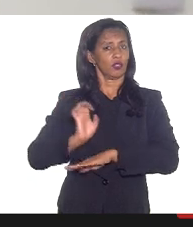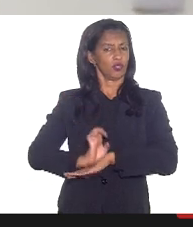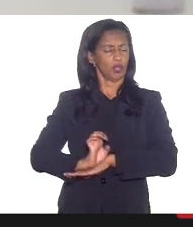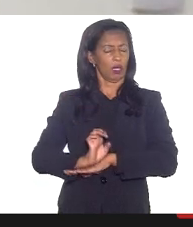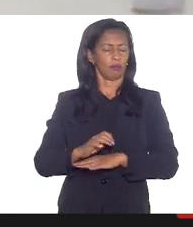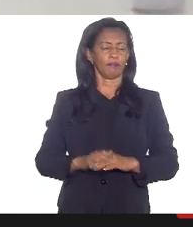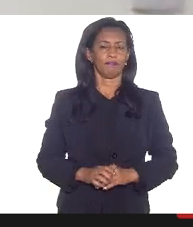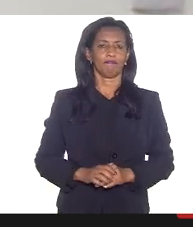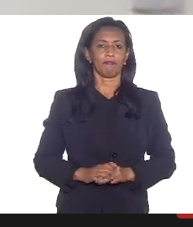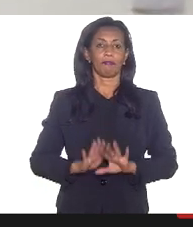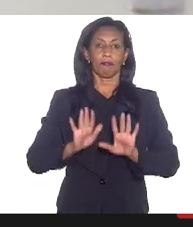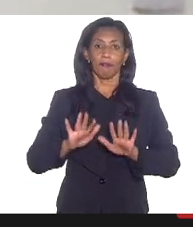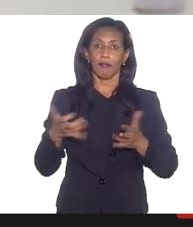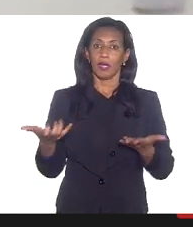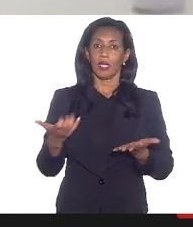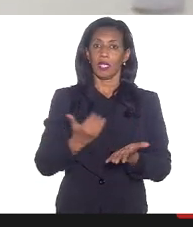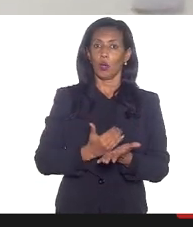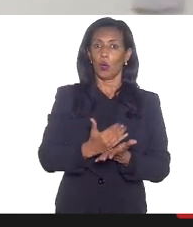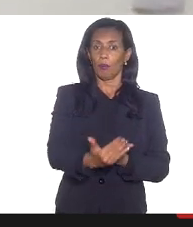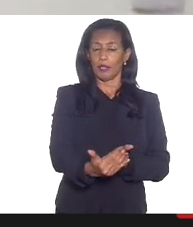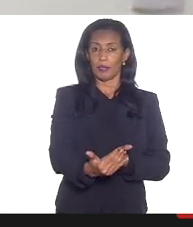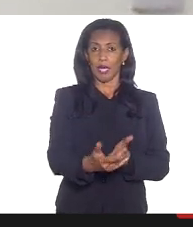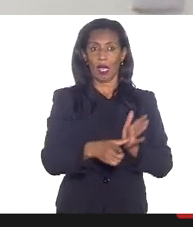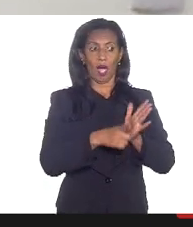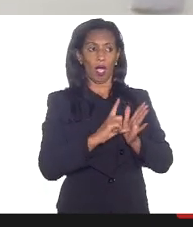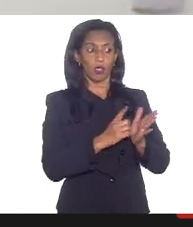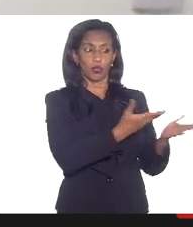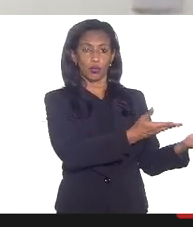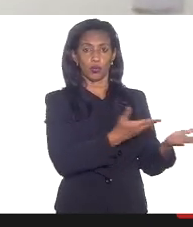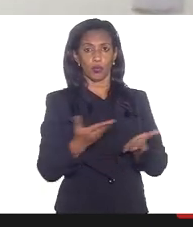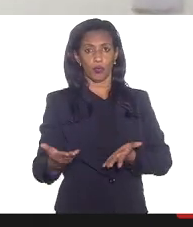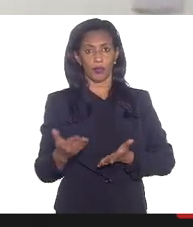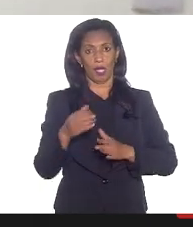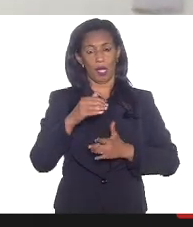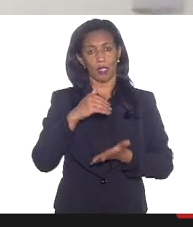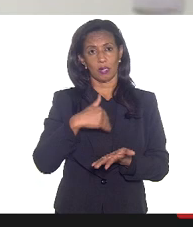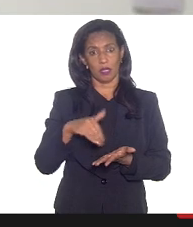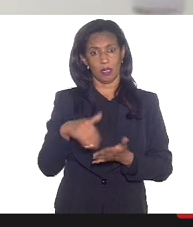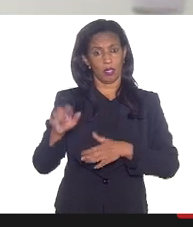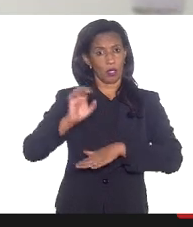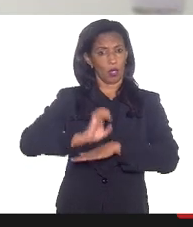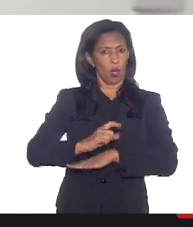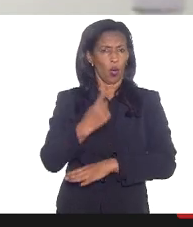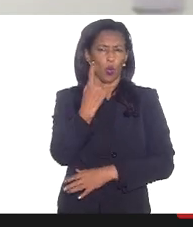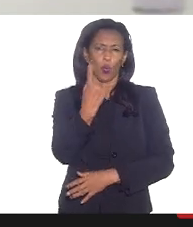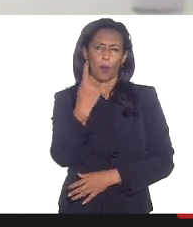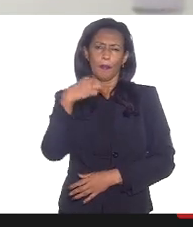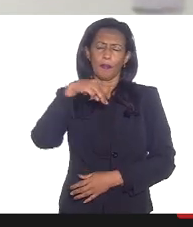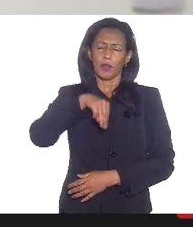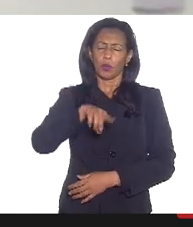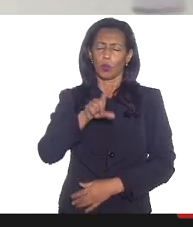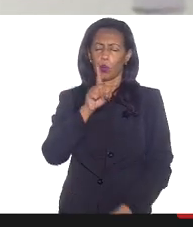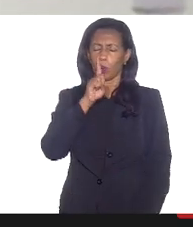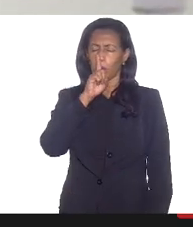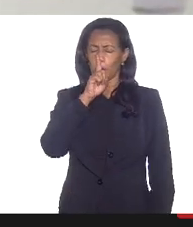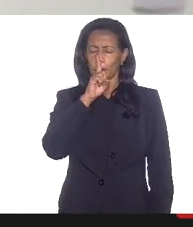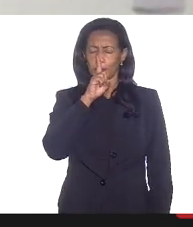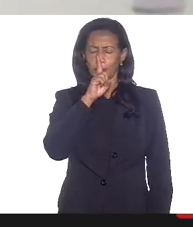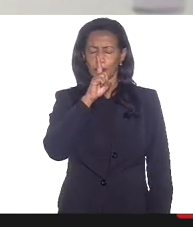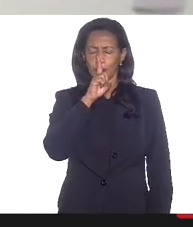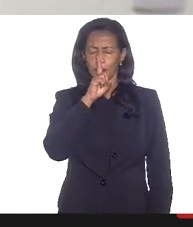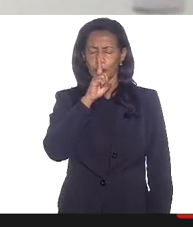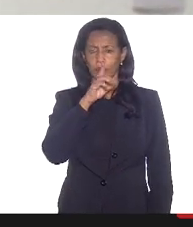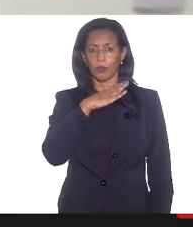Mas eu queria começar, antes de passar a palavra para a Secretaria de Estado de Educação, eu gostaria de pedir um minuto de silêncio, registrando